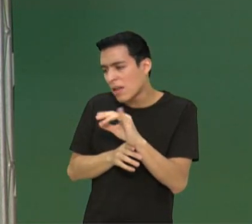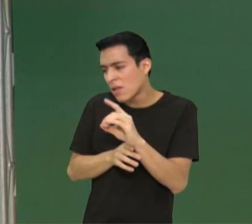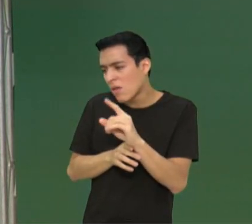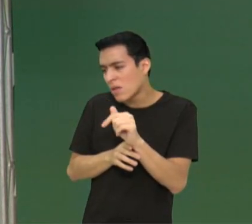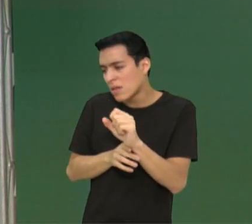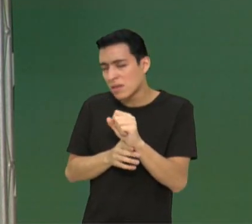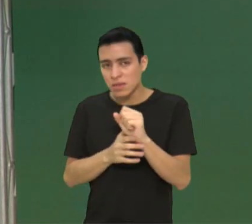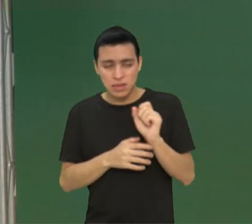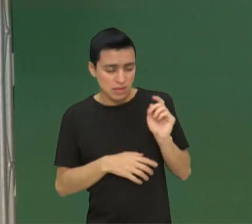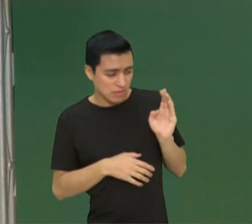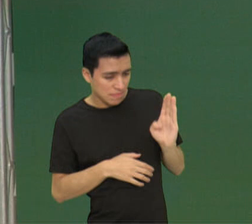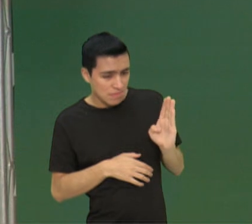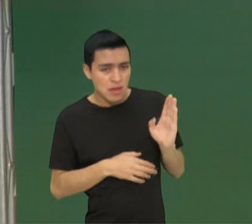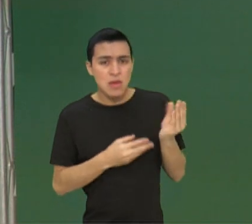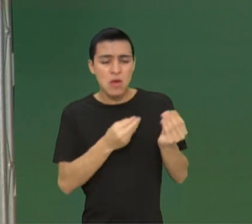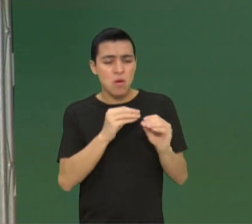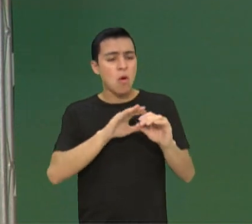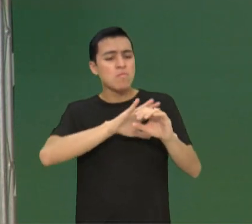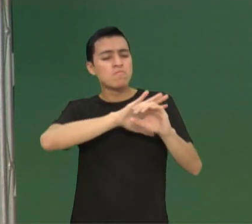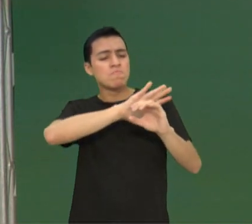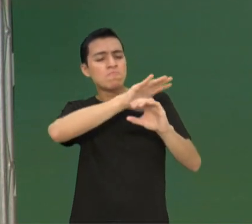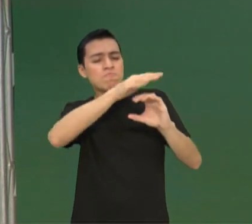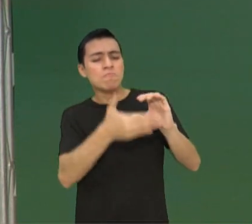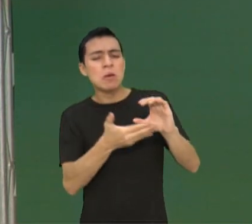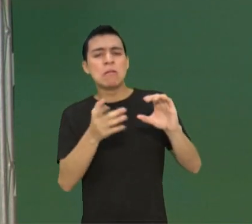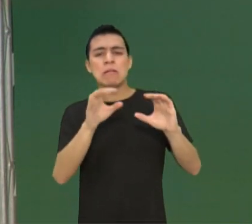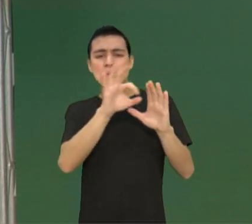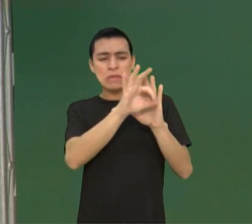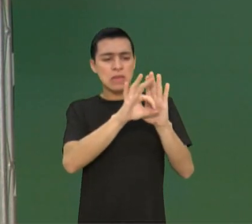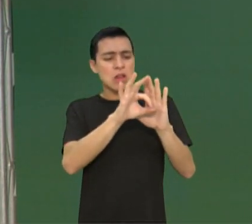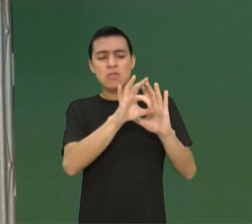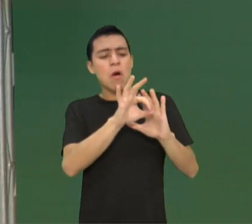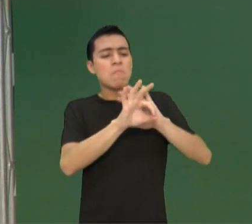B. Existe apenas como envoltório externo das células.